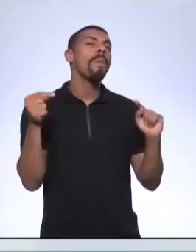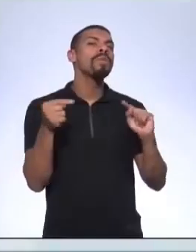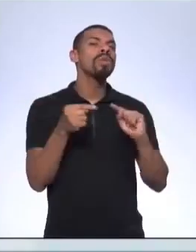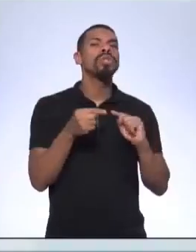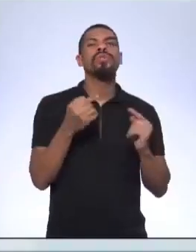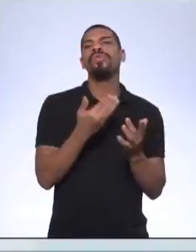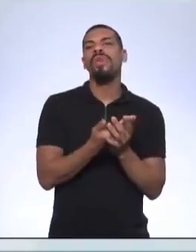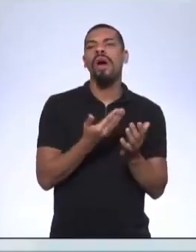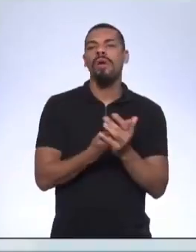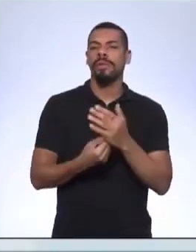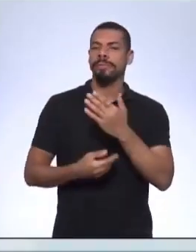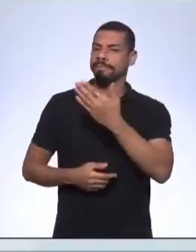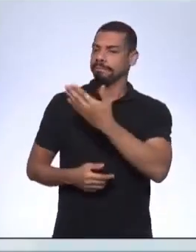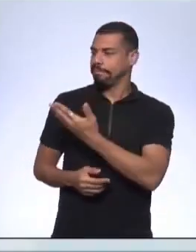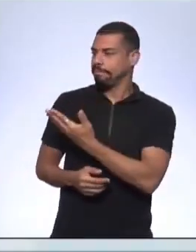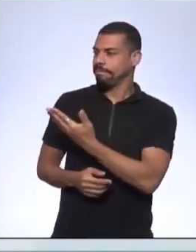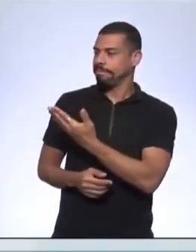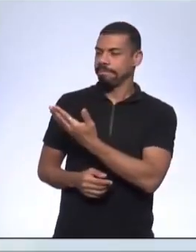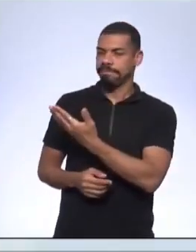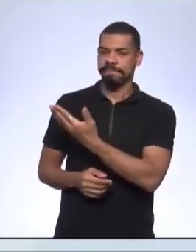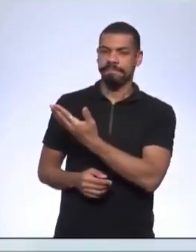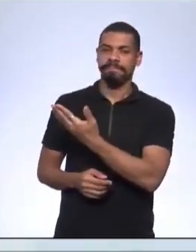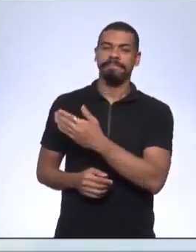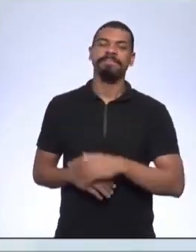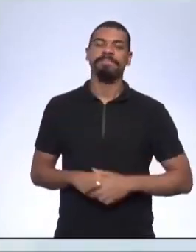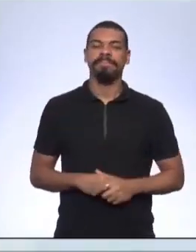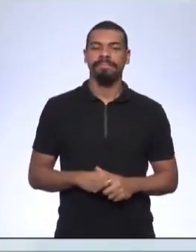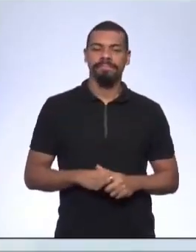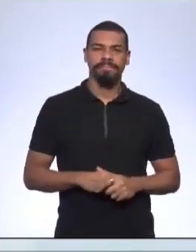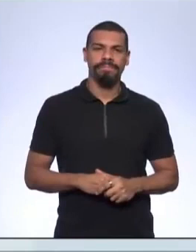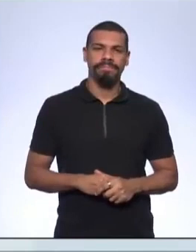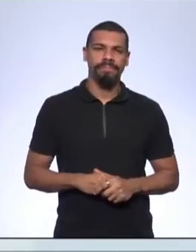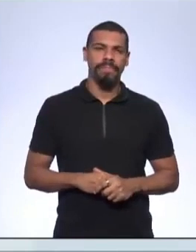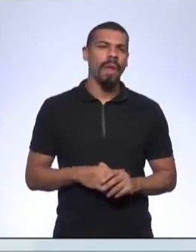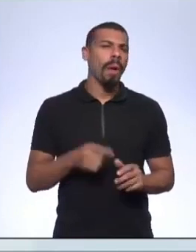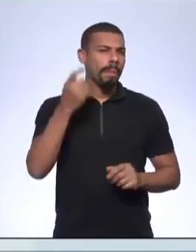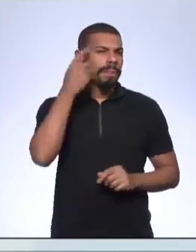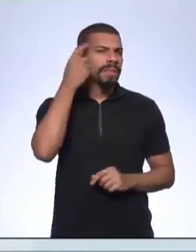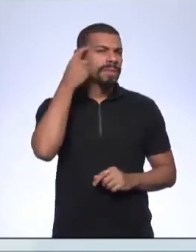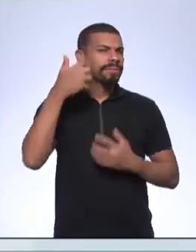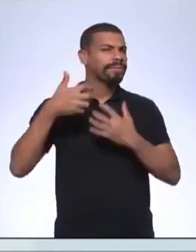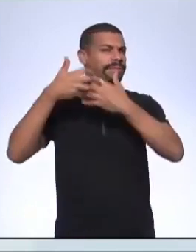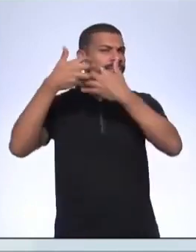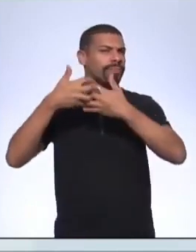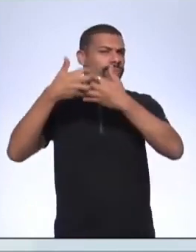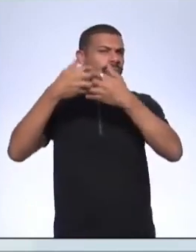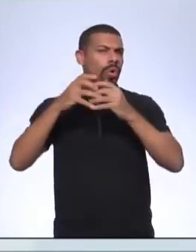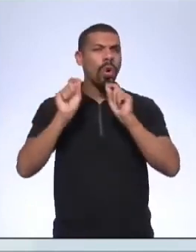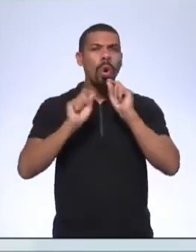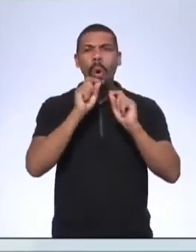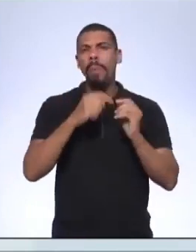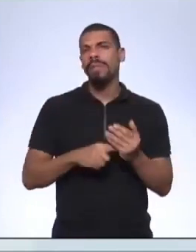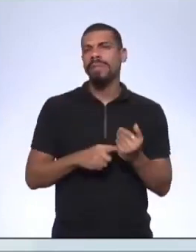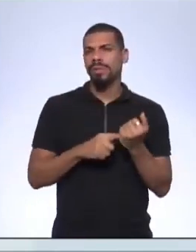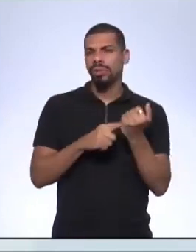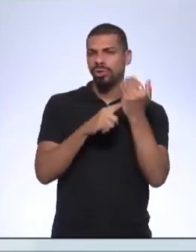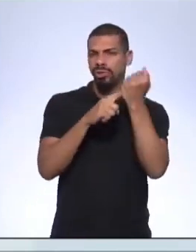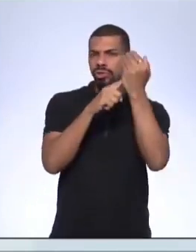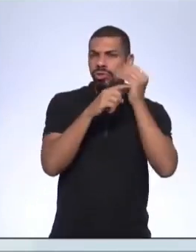aula e as recomendações para a aula. O objetivo dessa aula é refletir justamente sobre a influência dos avanços